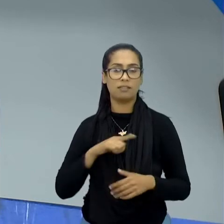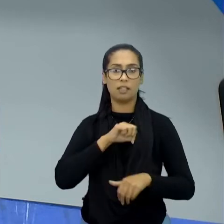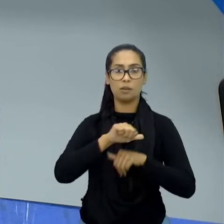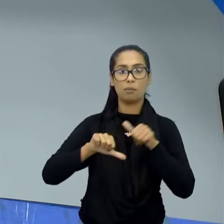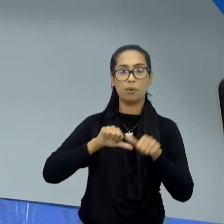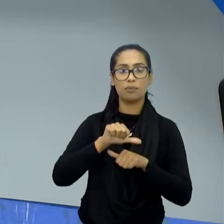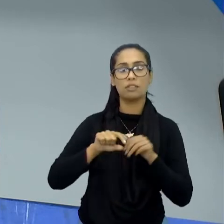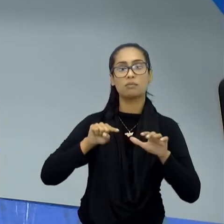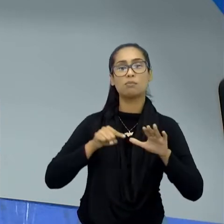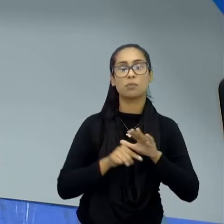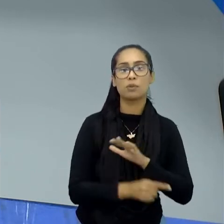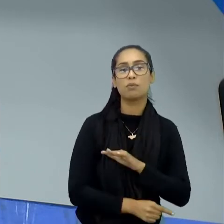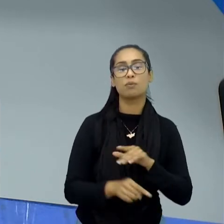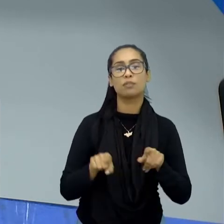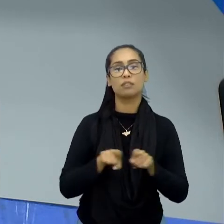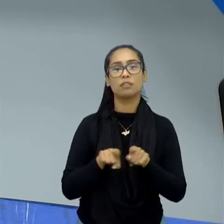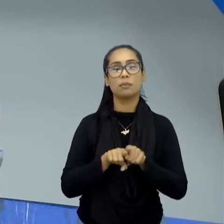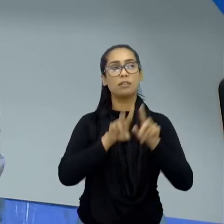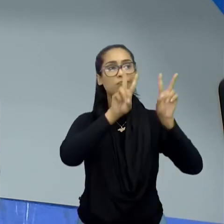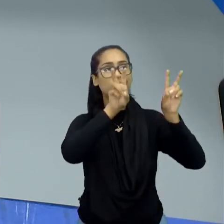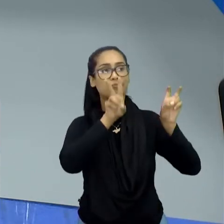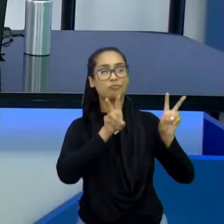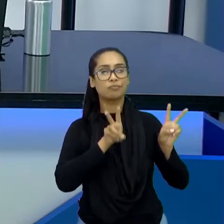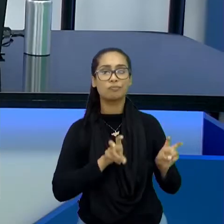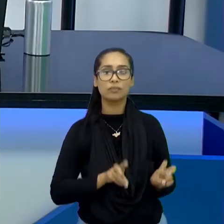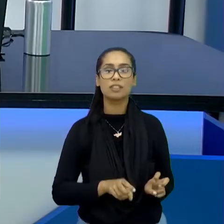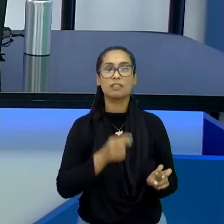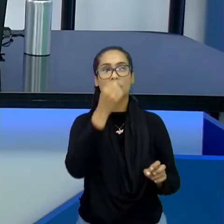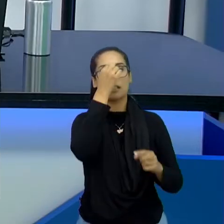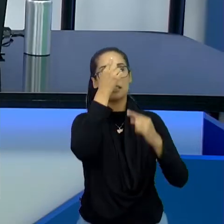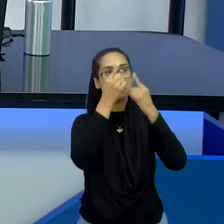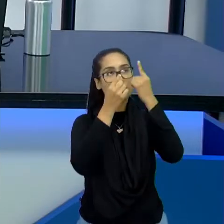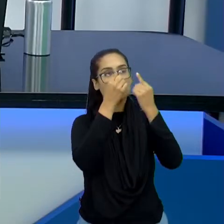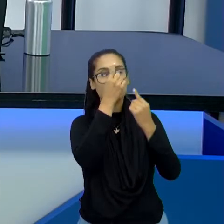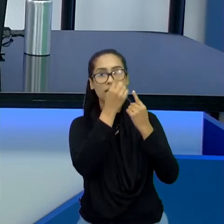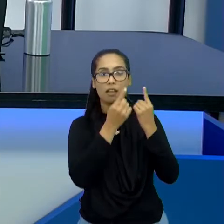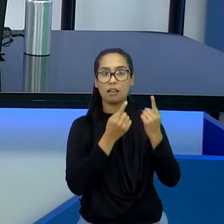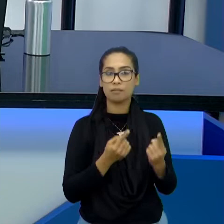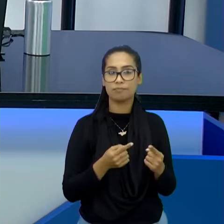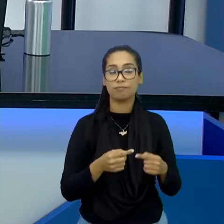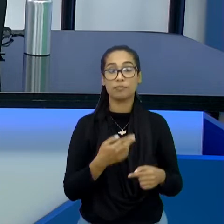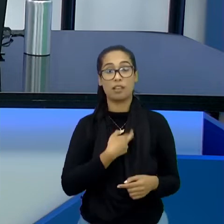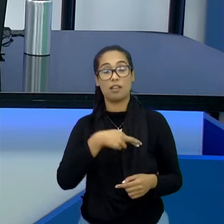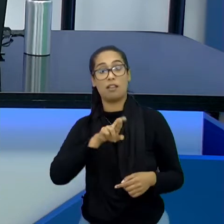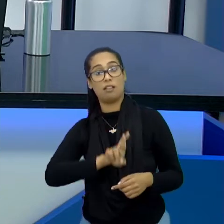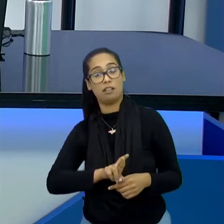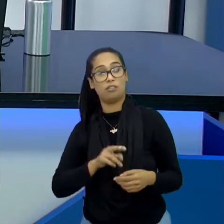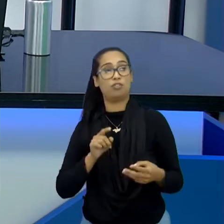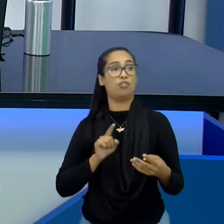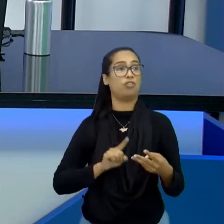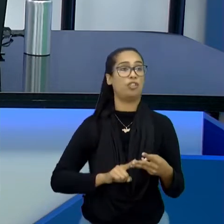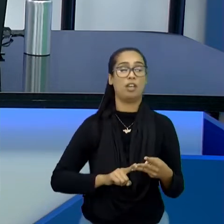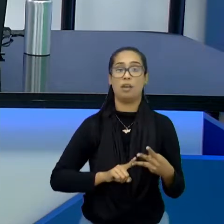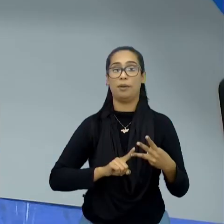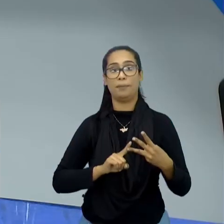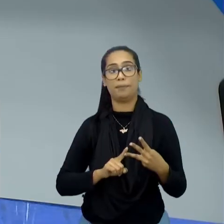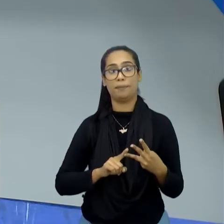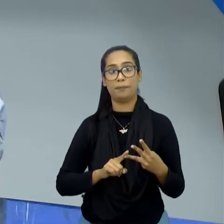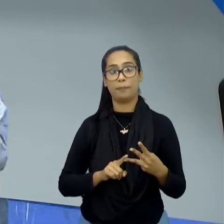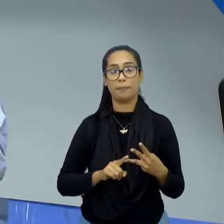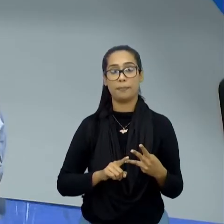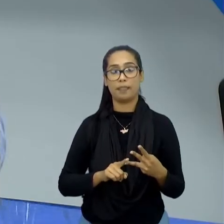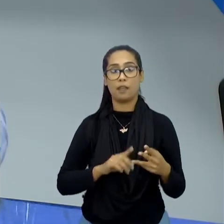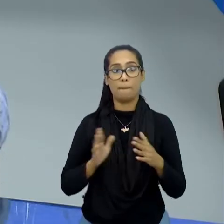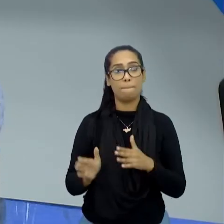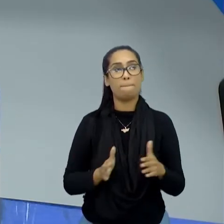bastante profundas nas questões ideológicas, na questão da religião, na questão da